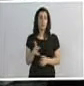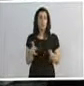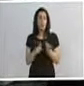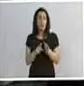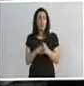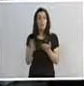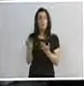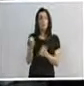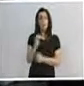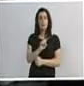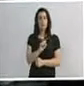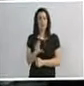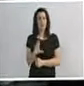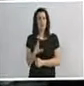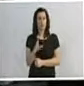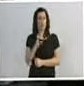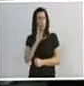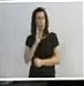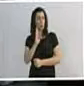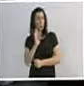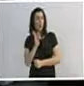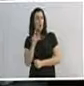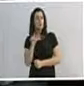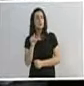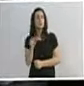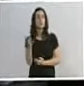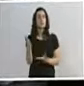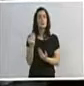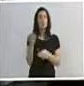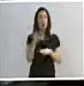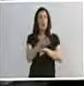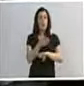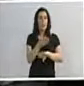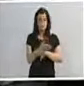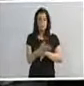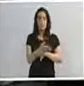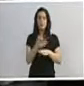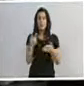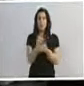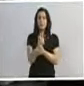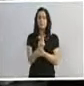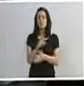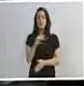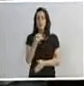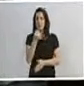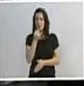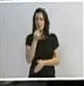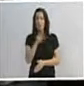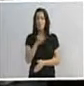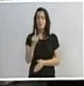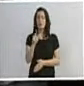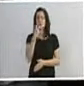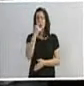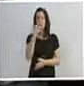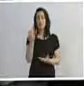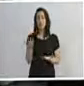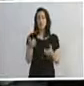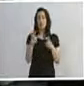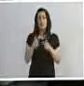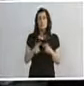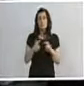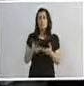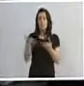Catarinense. Mais de 4 mil atletas jovens participam do ULESC, mais uma oportunidade de Blumenau sediar esses importantes jogos, de